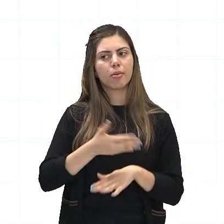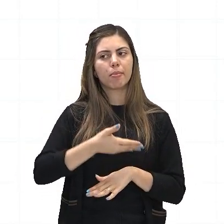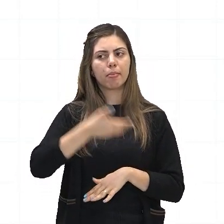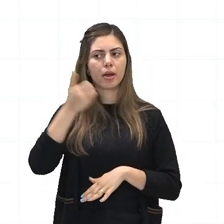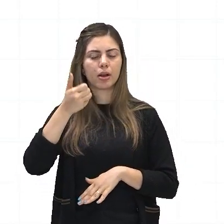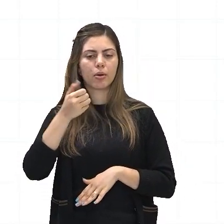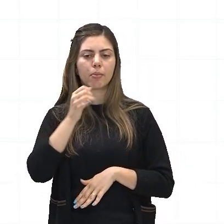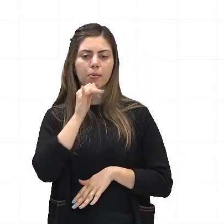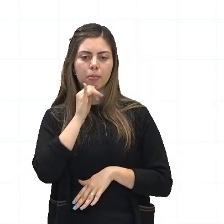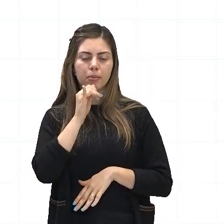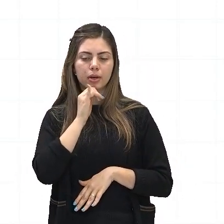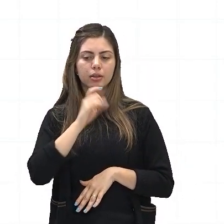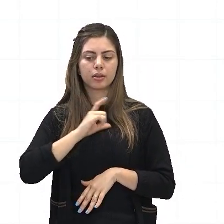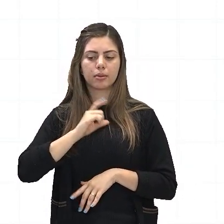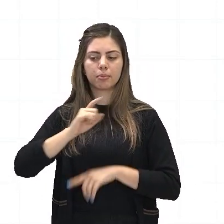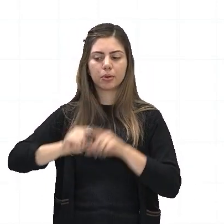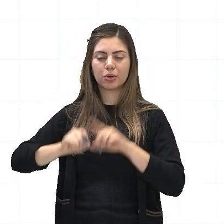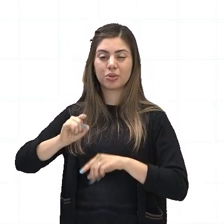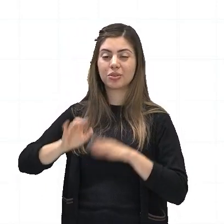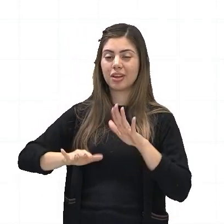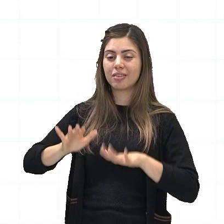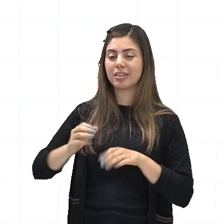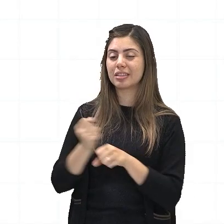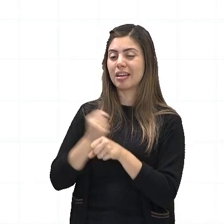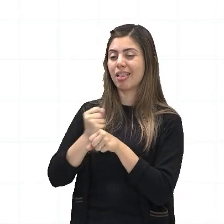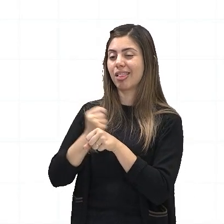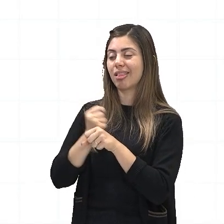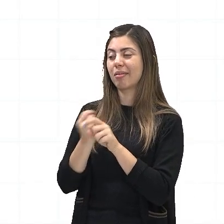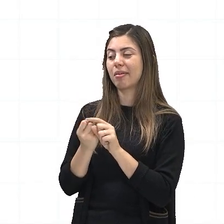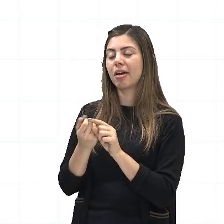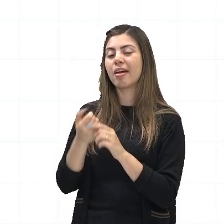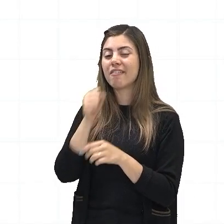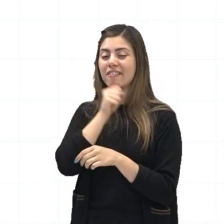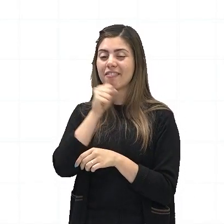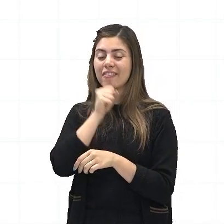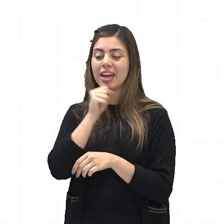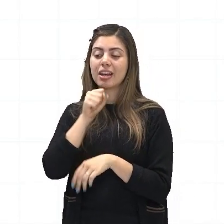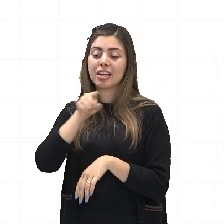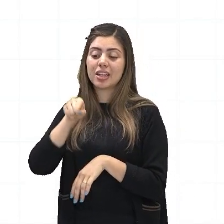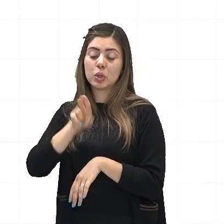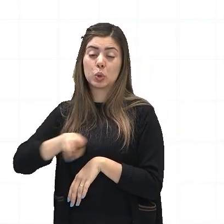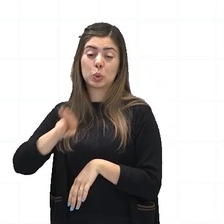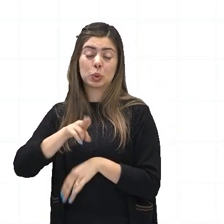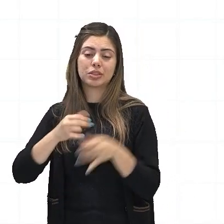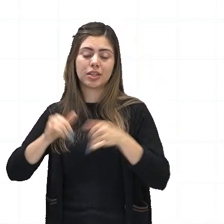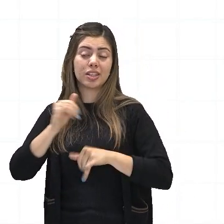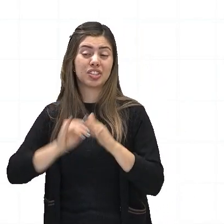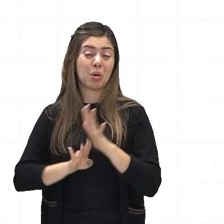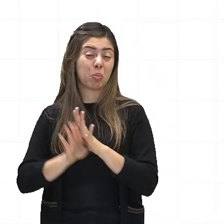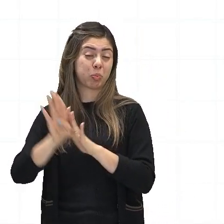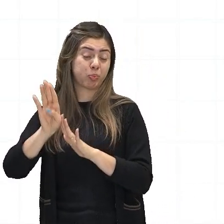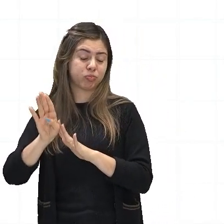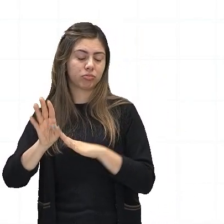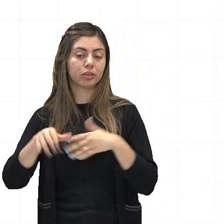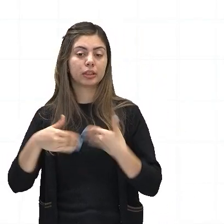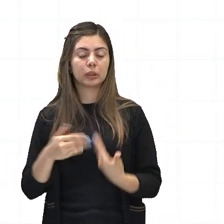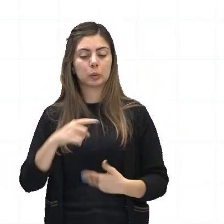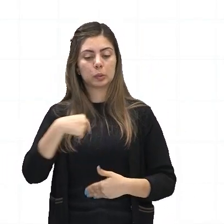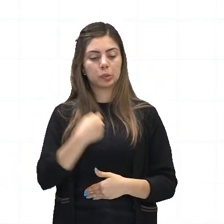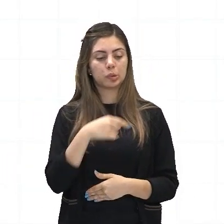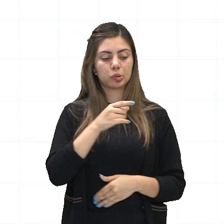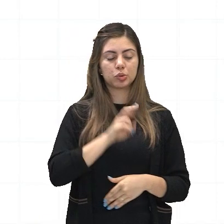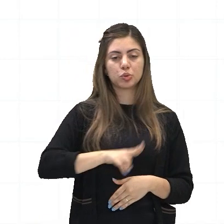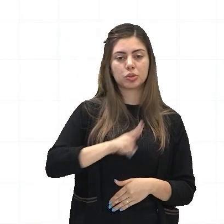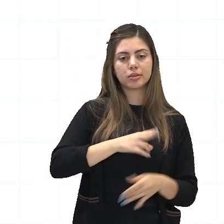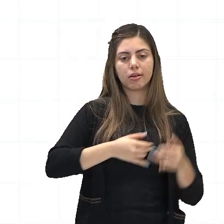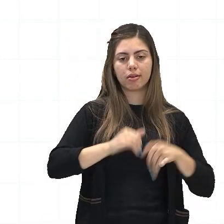vezes a gente tem ali produtos que são muito antigos, que consomem muita energia, certo? E para a gente consumir de forma mais consciente aí essa energia